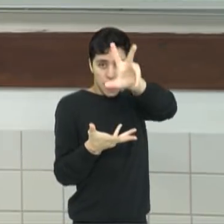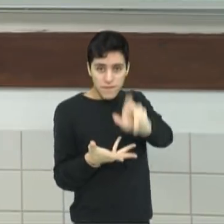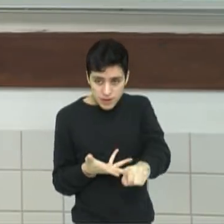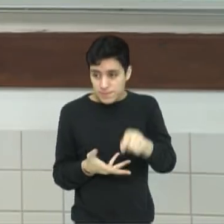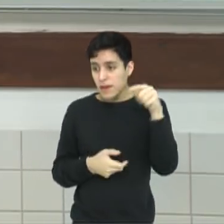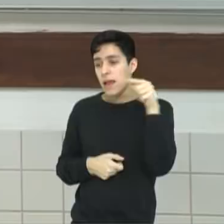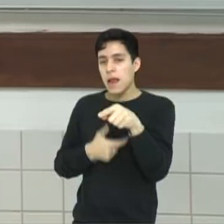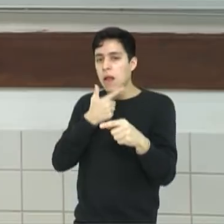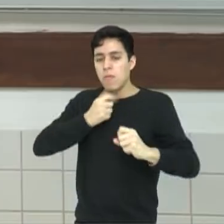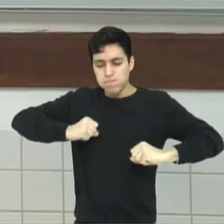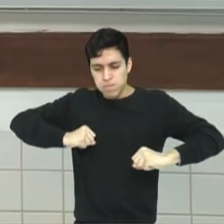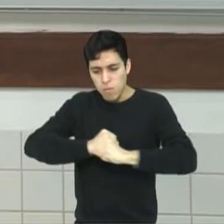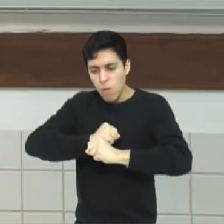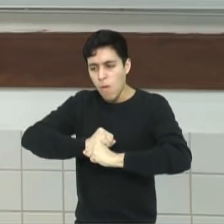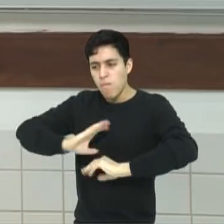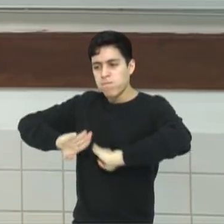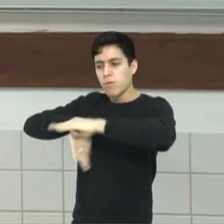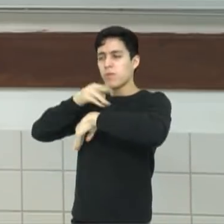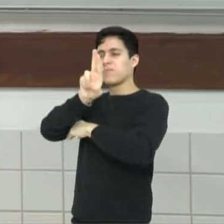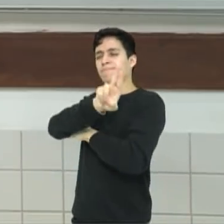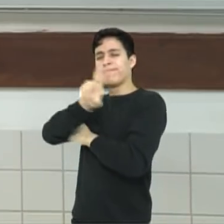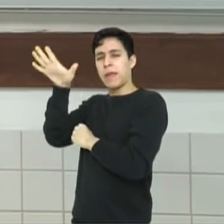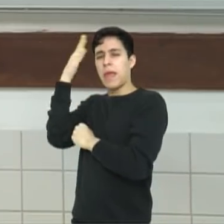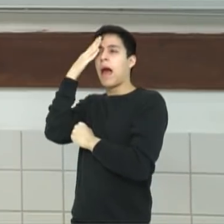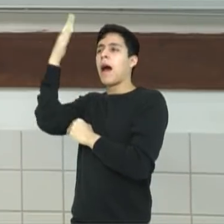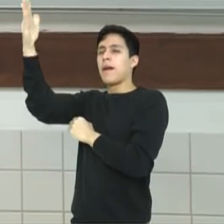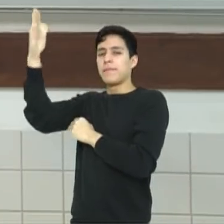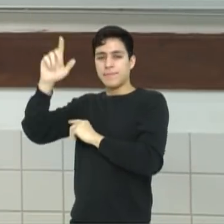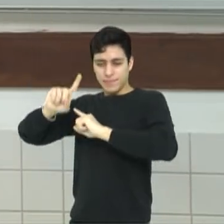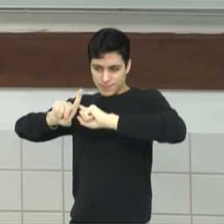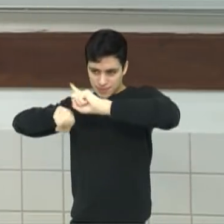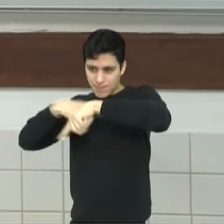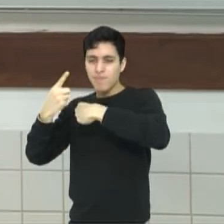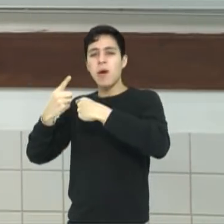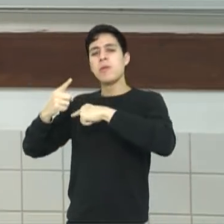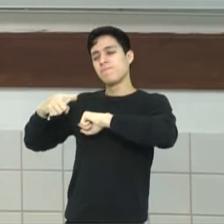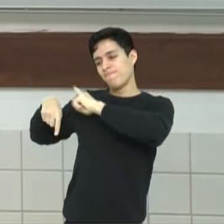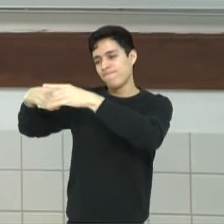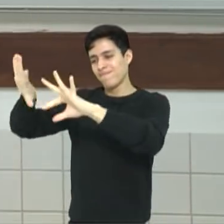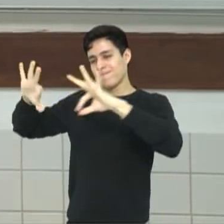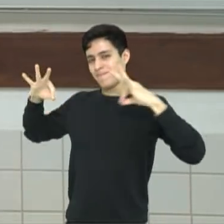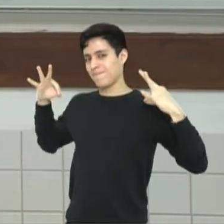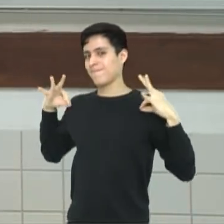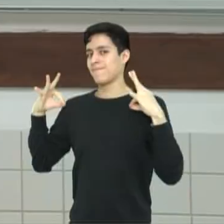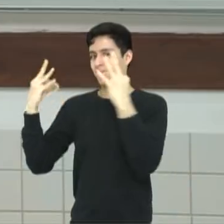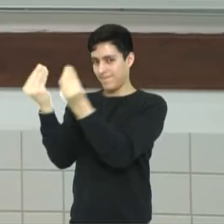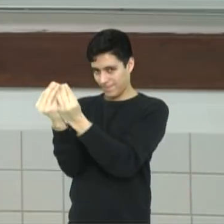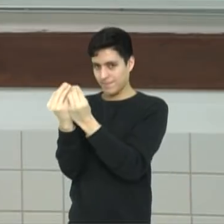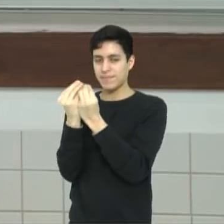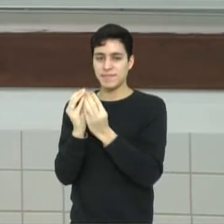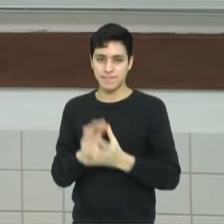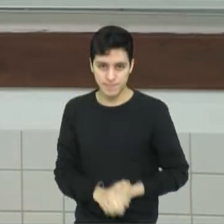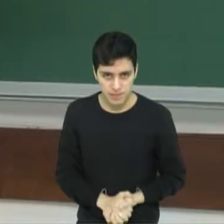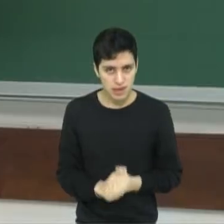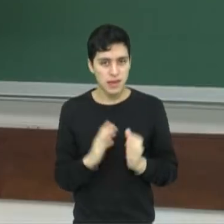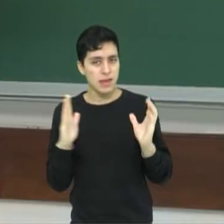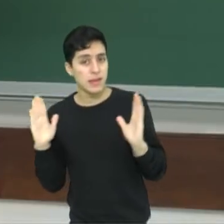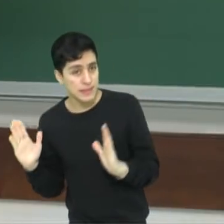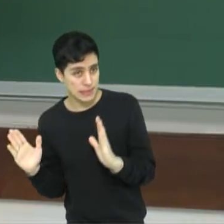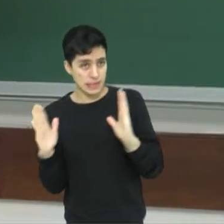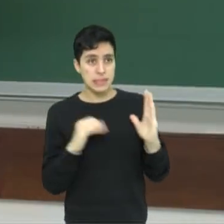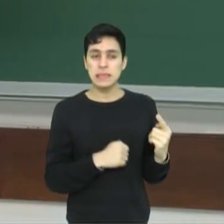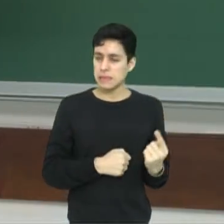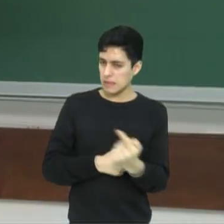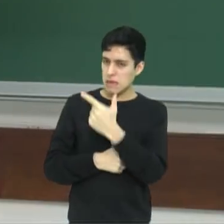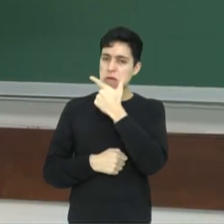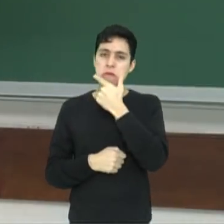gigante império com o seu nome e acabou passando depois para sua família. E aí, ele aparece como um